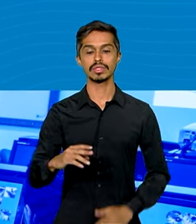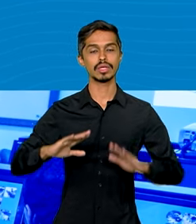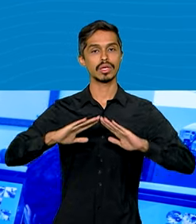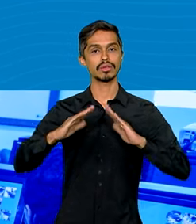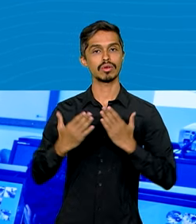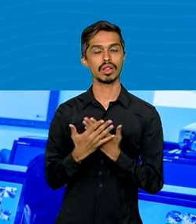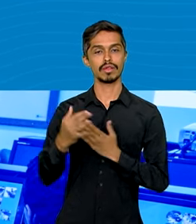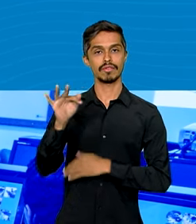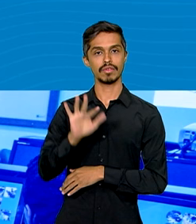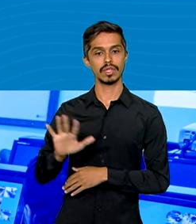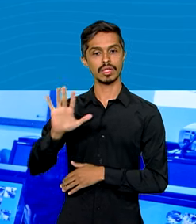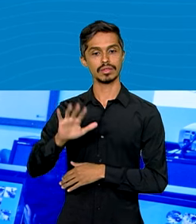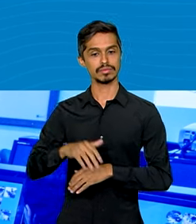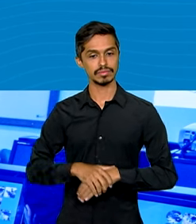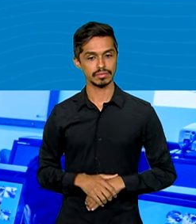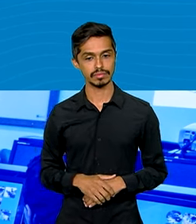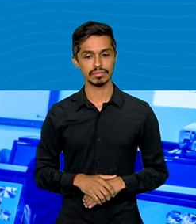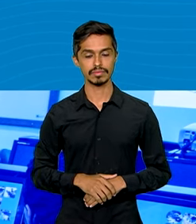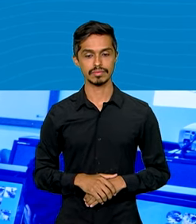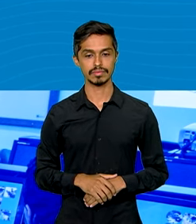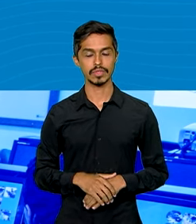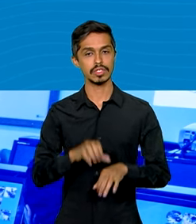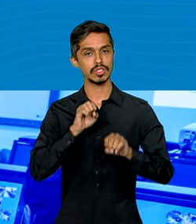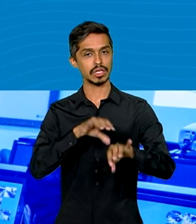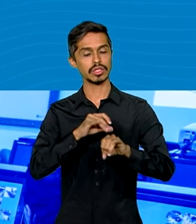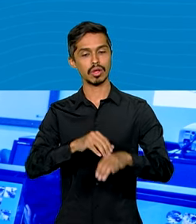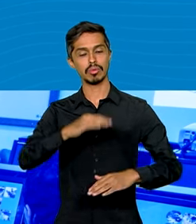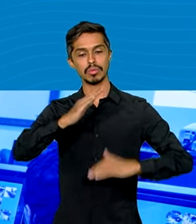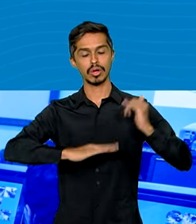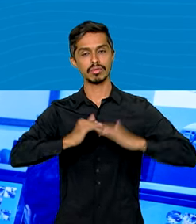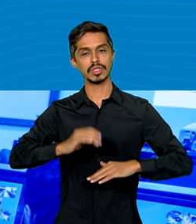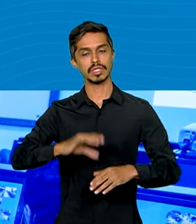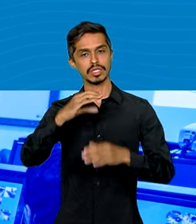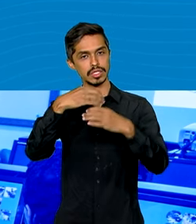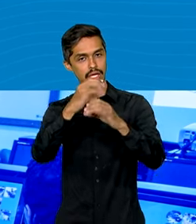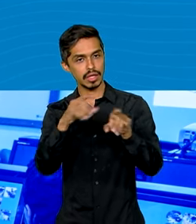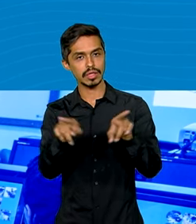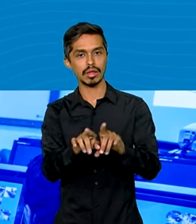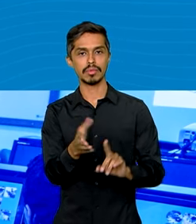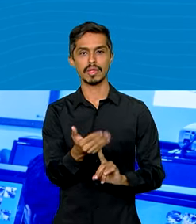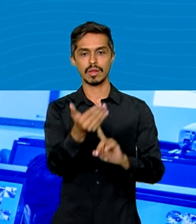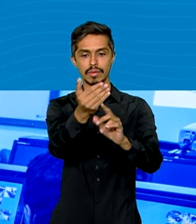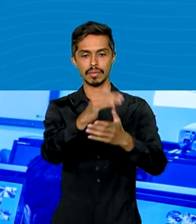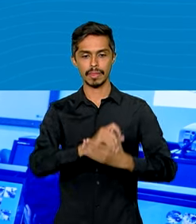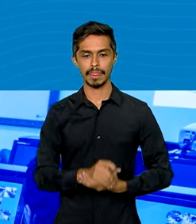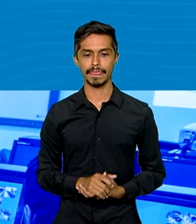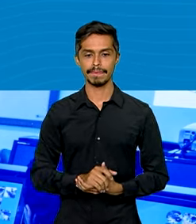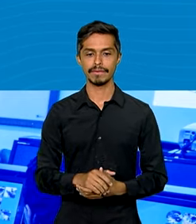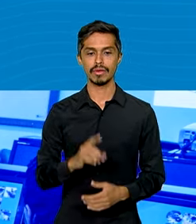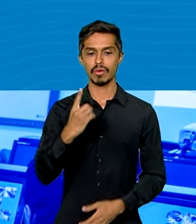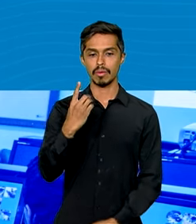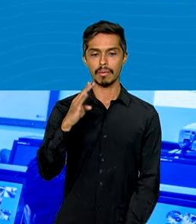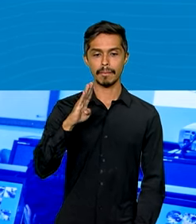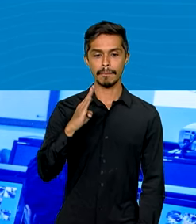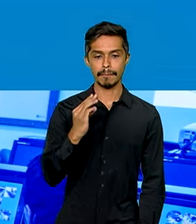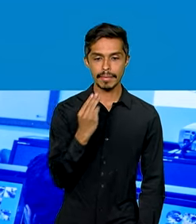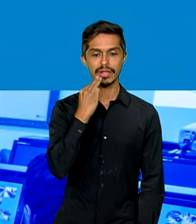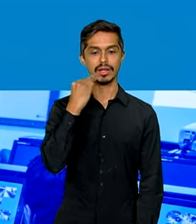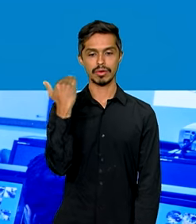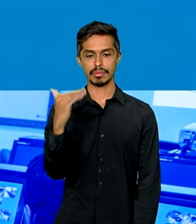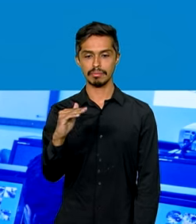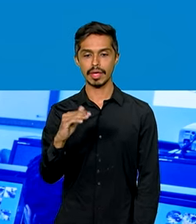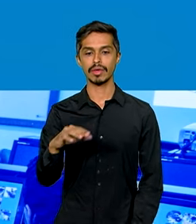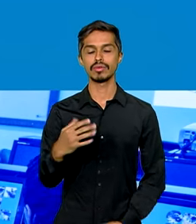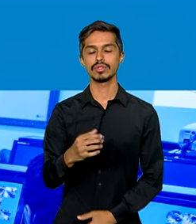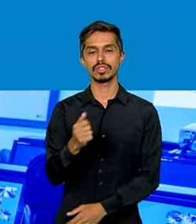682 escolas federais de educação profissional, científica e tecnológica. São mais de 1,5 milhão